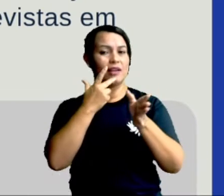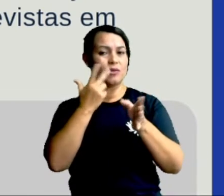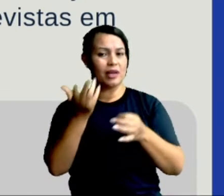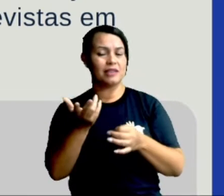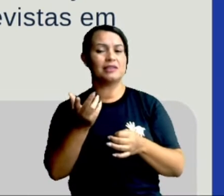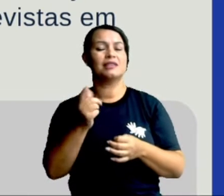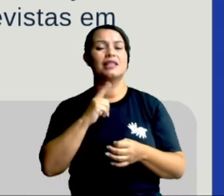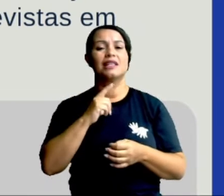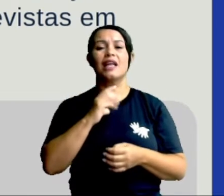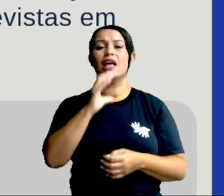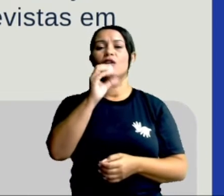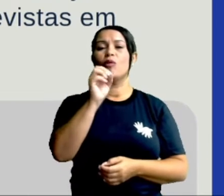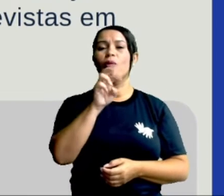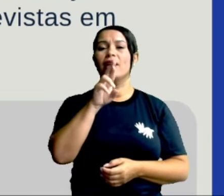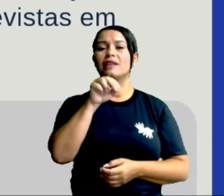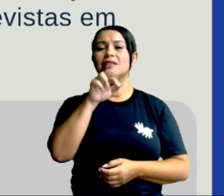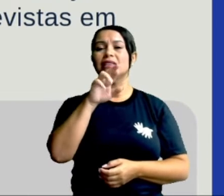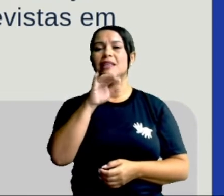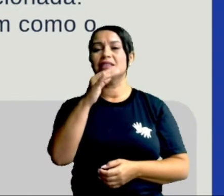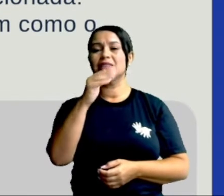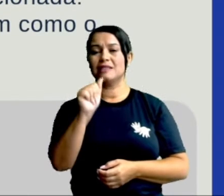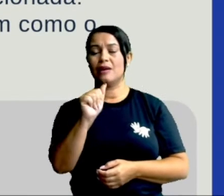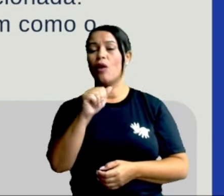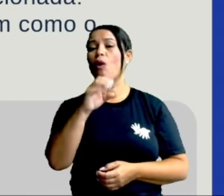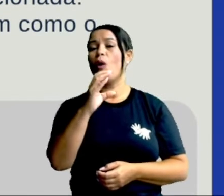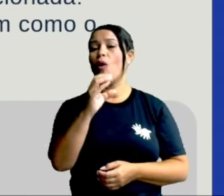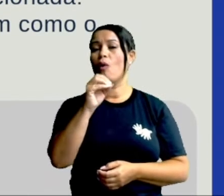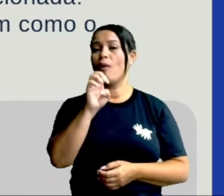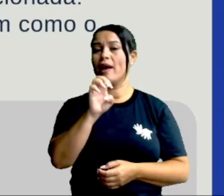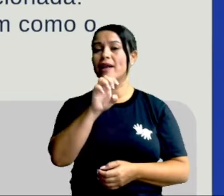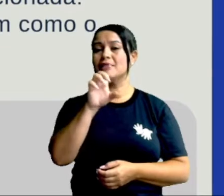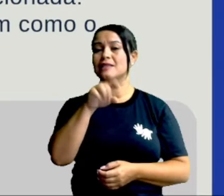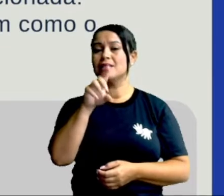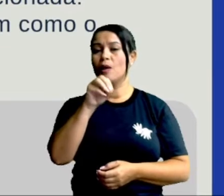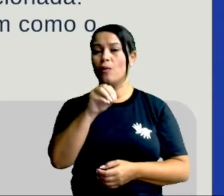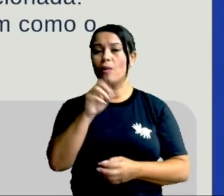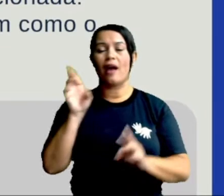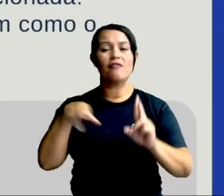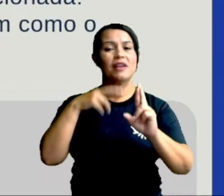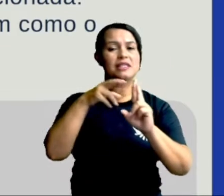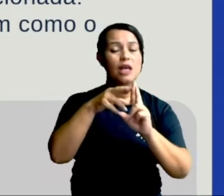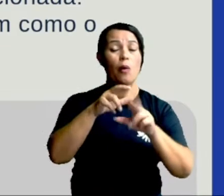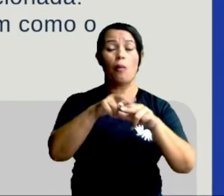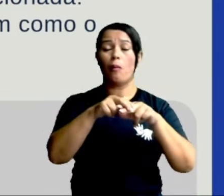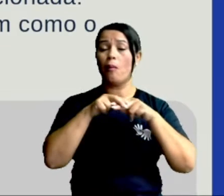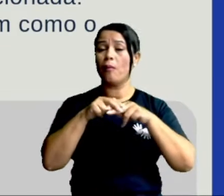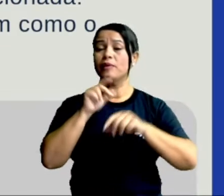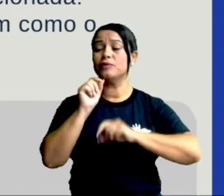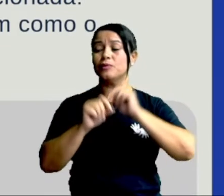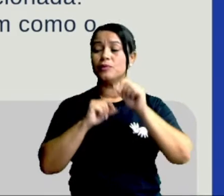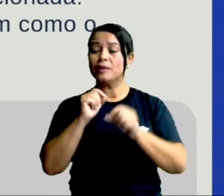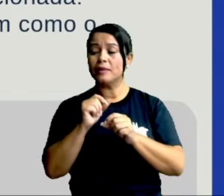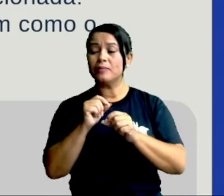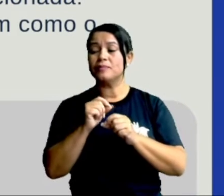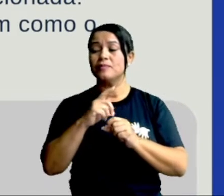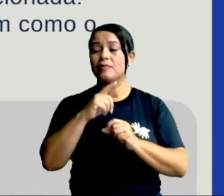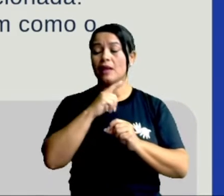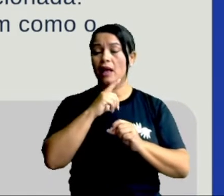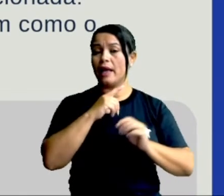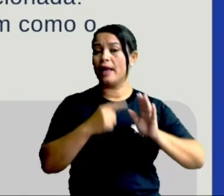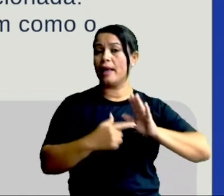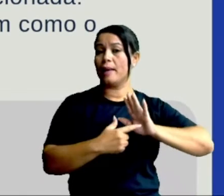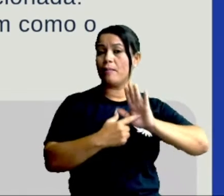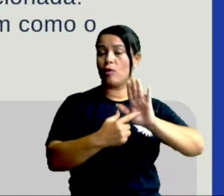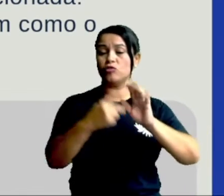que a gente chama de coesão referencial. Tá? E aqui diz, olha, pois, indica,